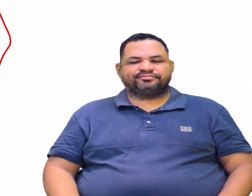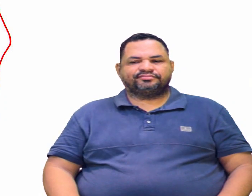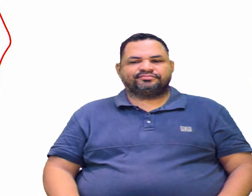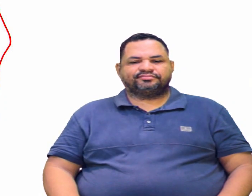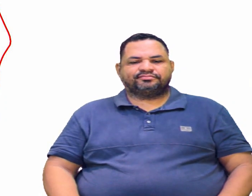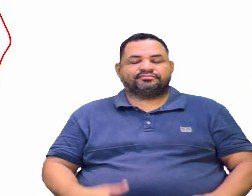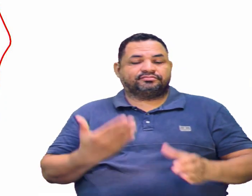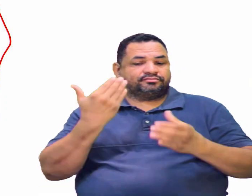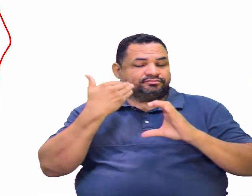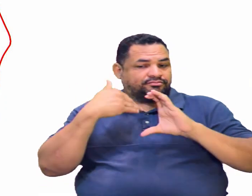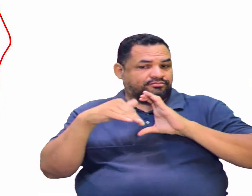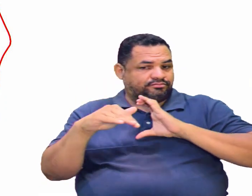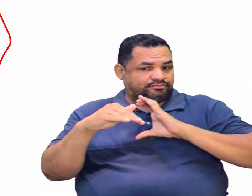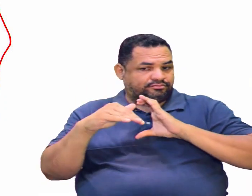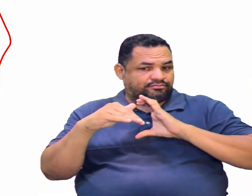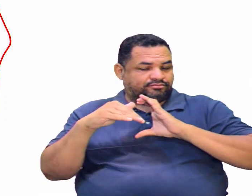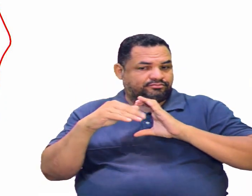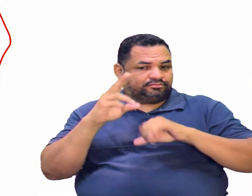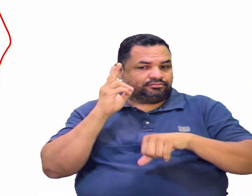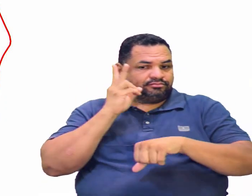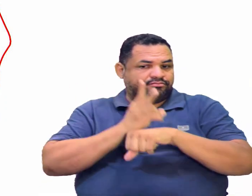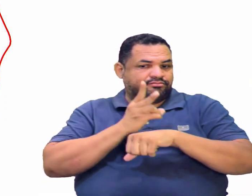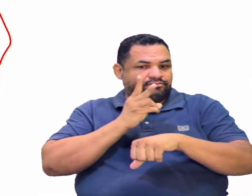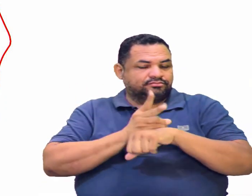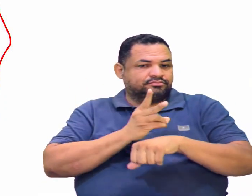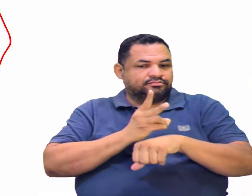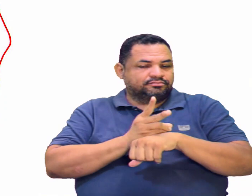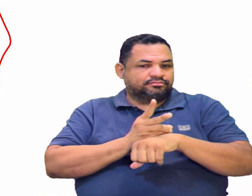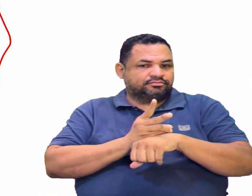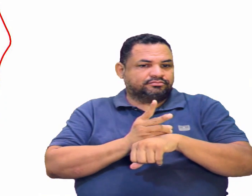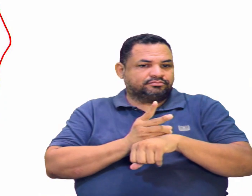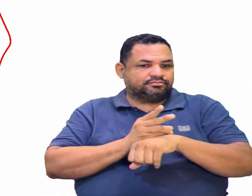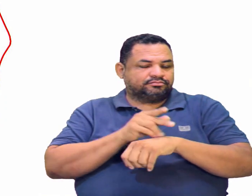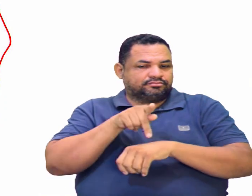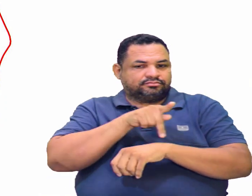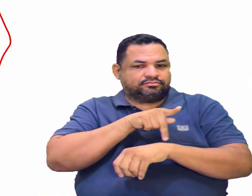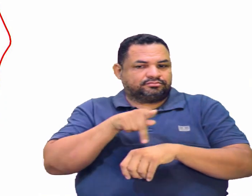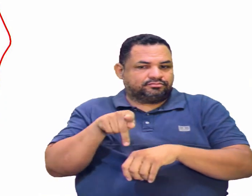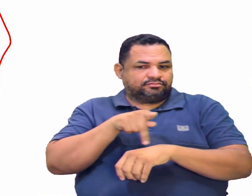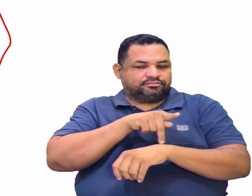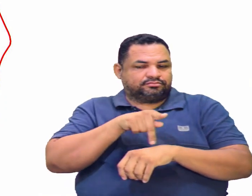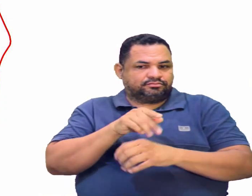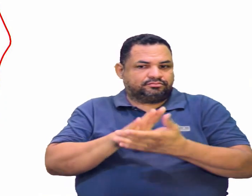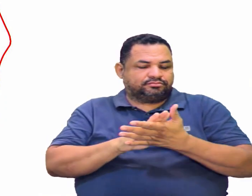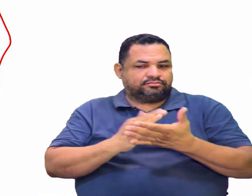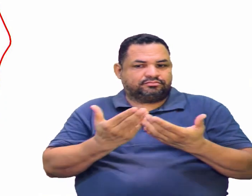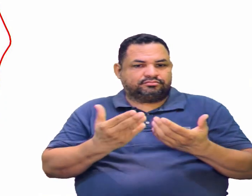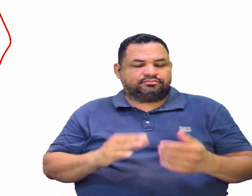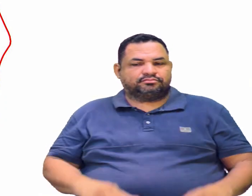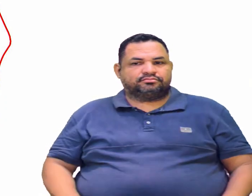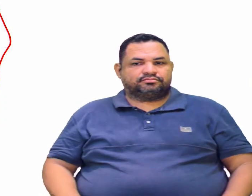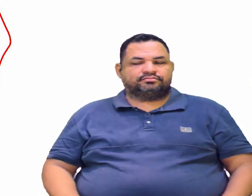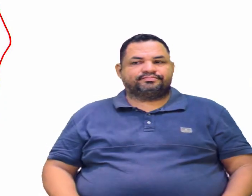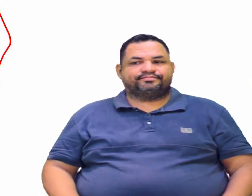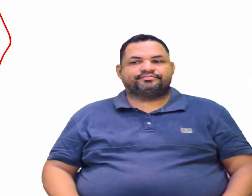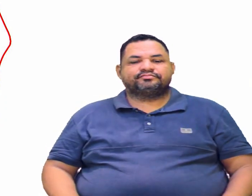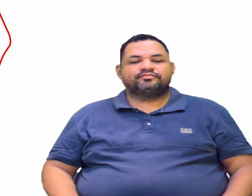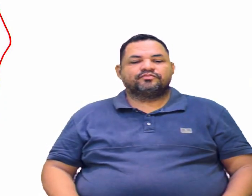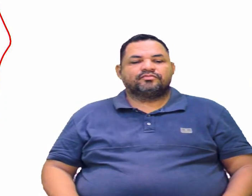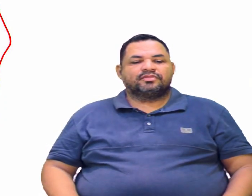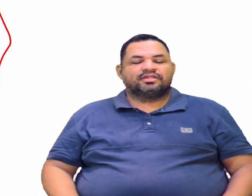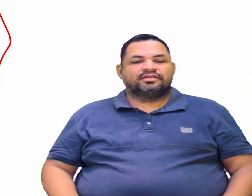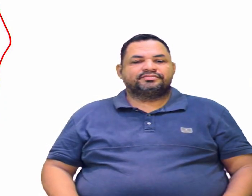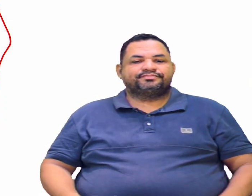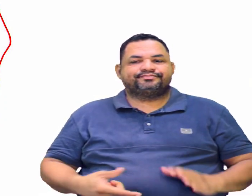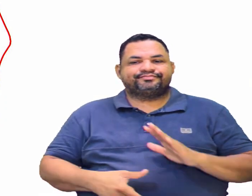vai enviar esse vídeo para o seu professor. Você vai levar para a sala para o pessoal discutir.